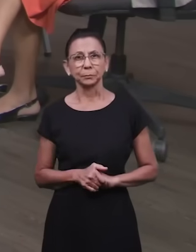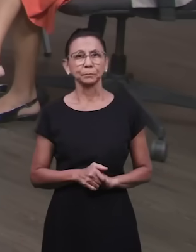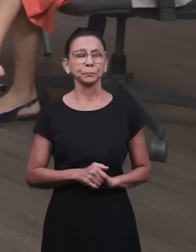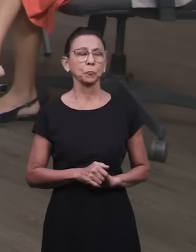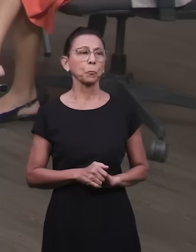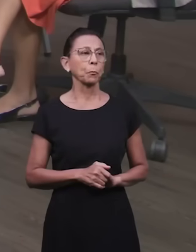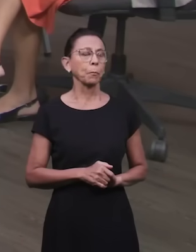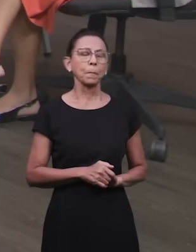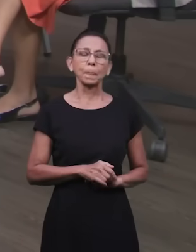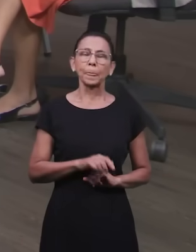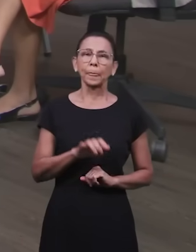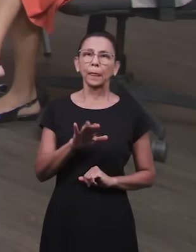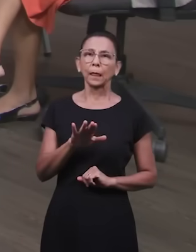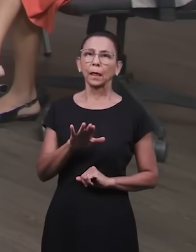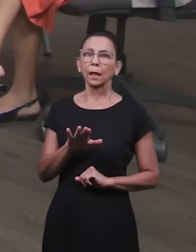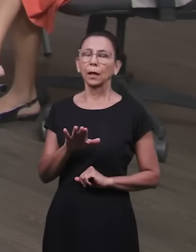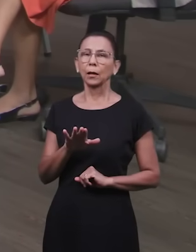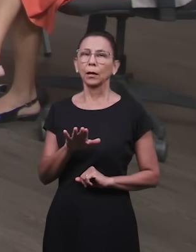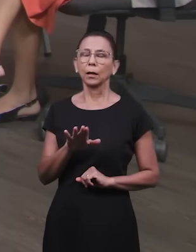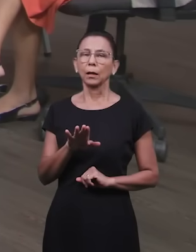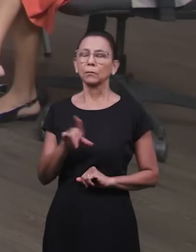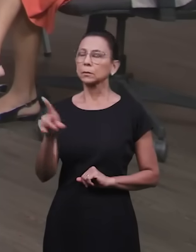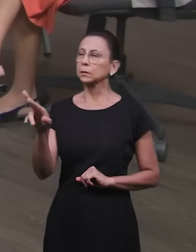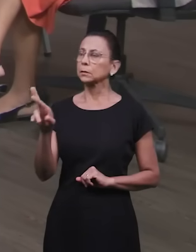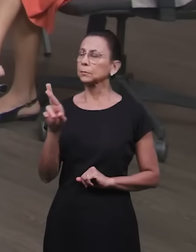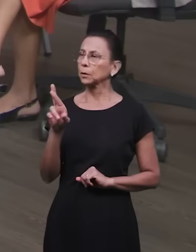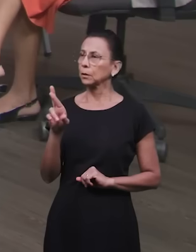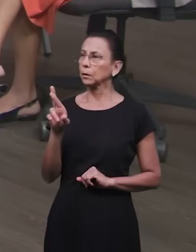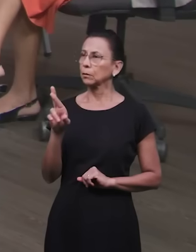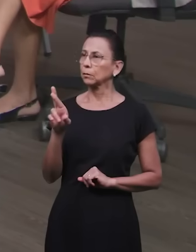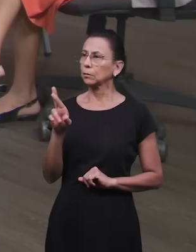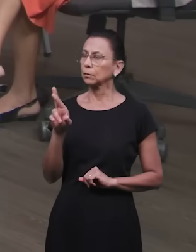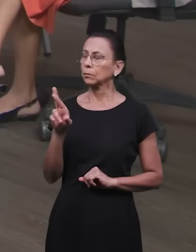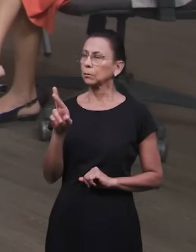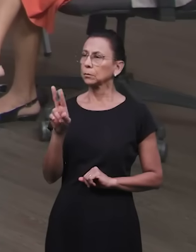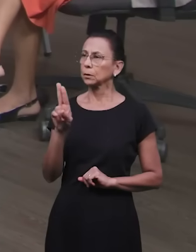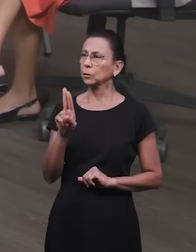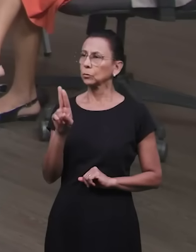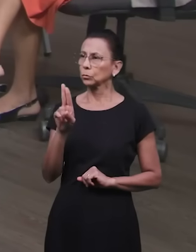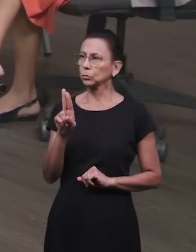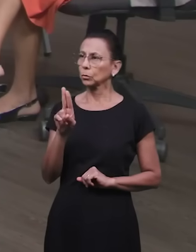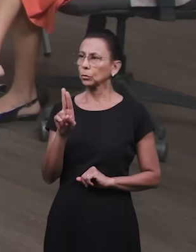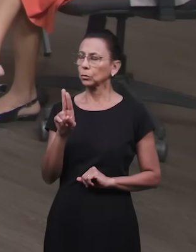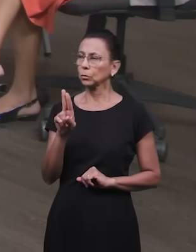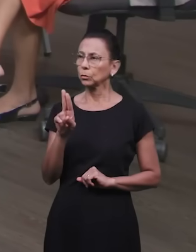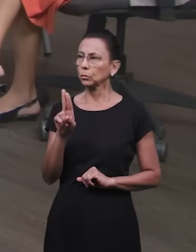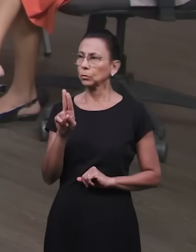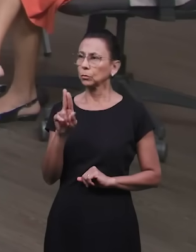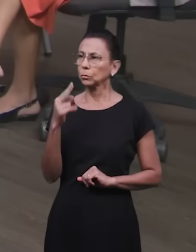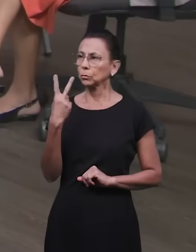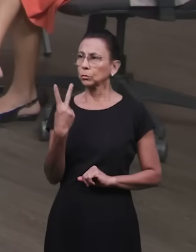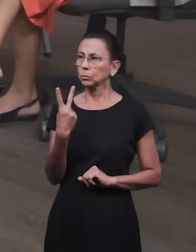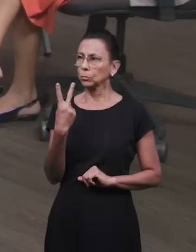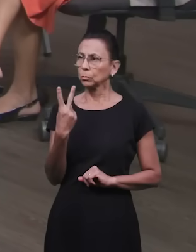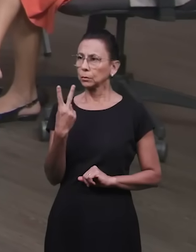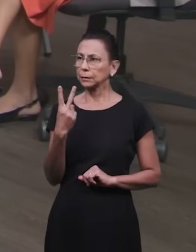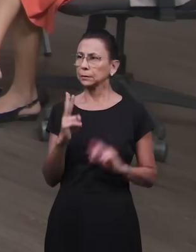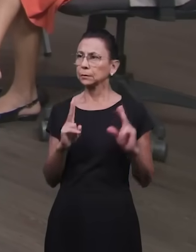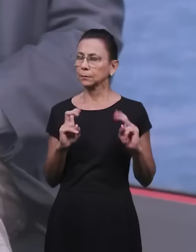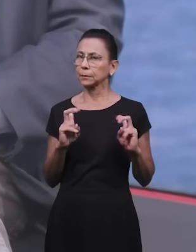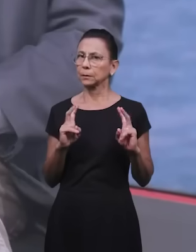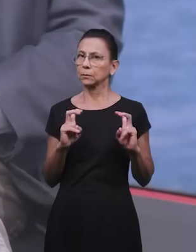Deixa eu... Você respondeu aqui, Andressa, e você usou duas expressões que, de